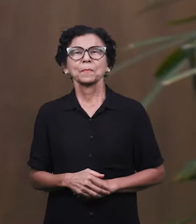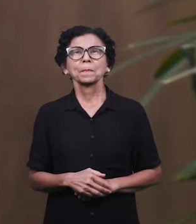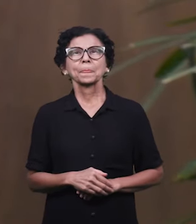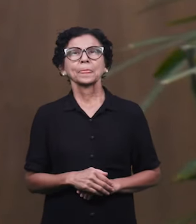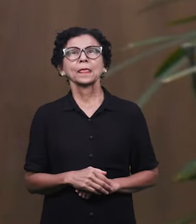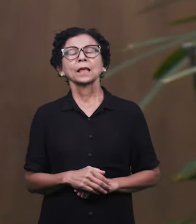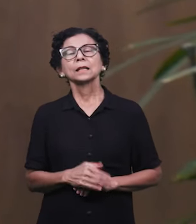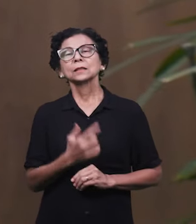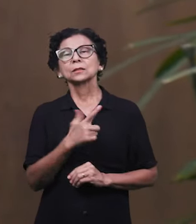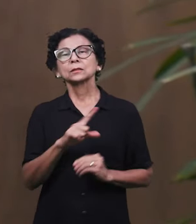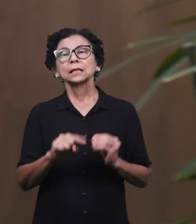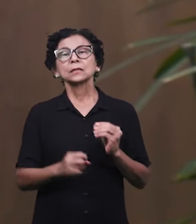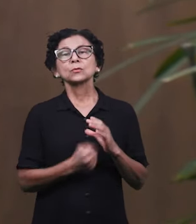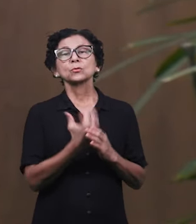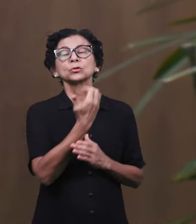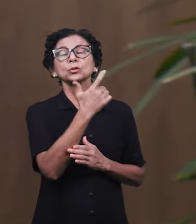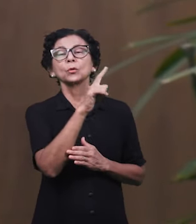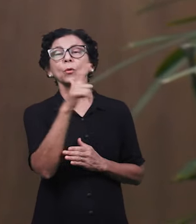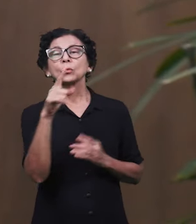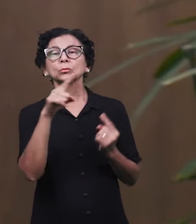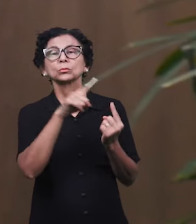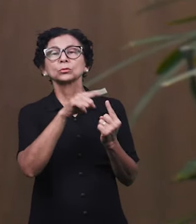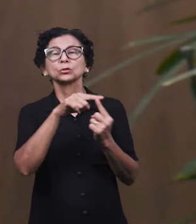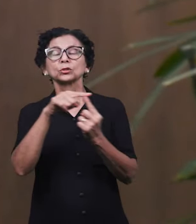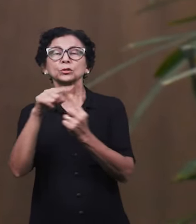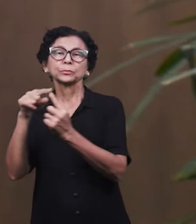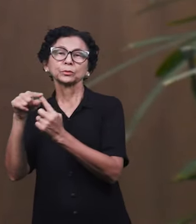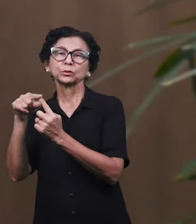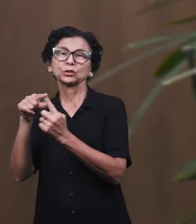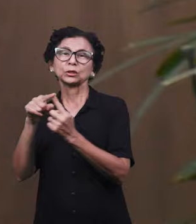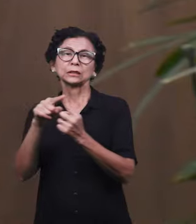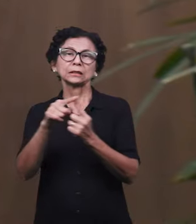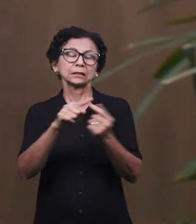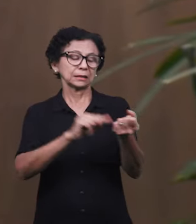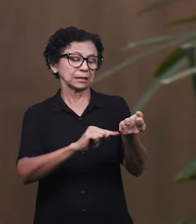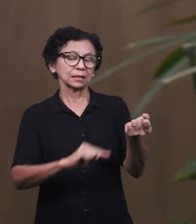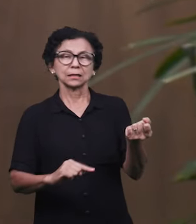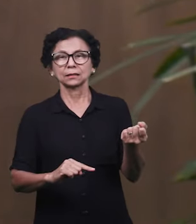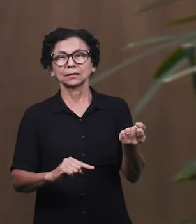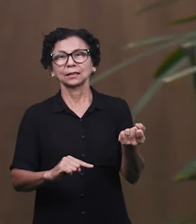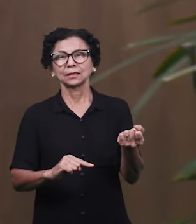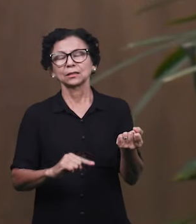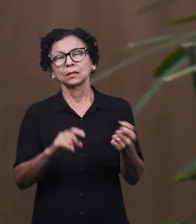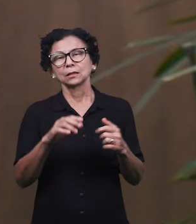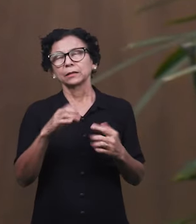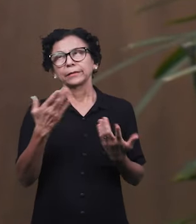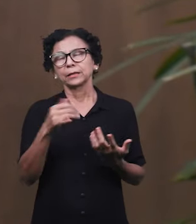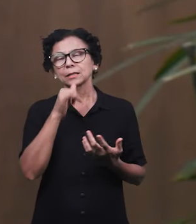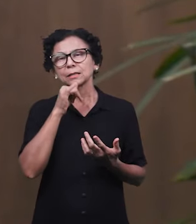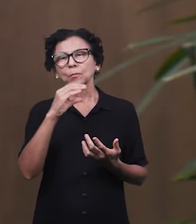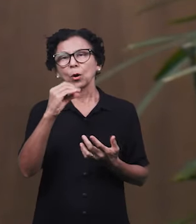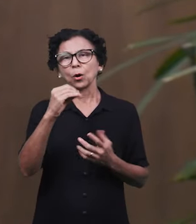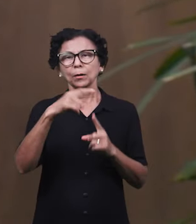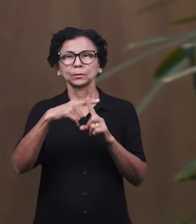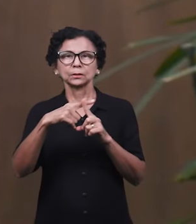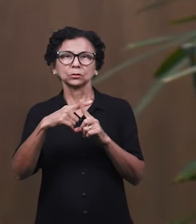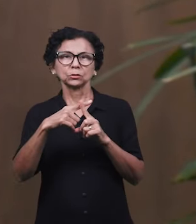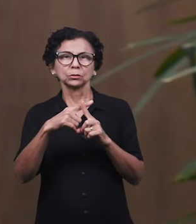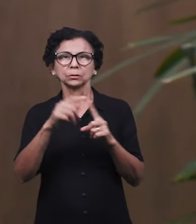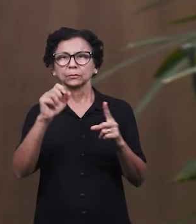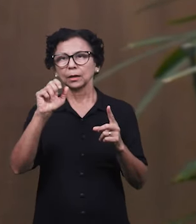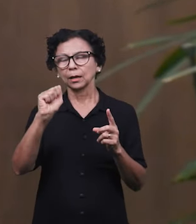é como se o Senhor, depois que ele fez Adão cair num sono profundo, ele extraísse ali a sua costela, ele